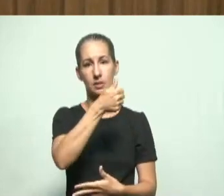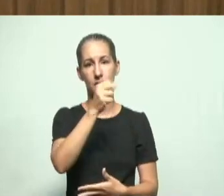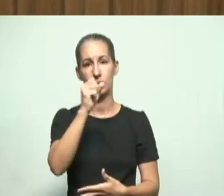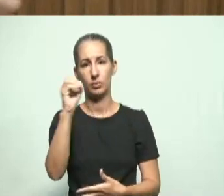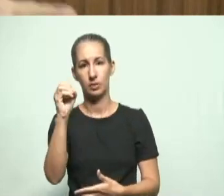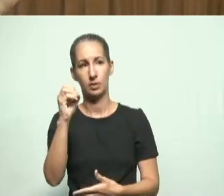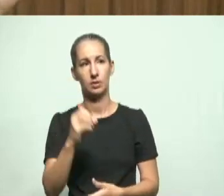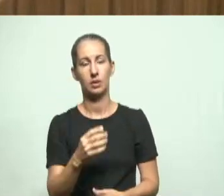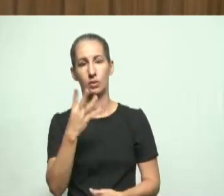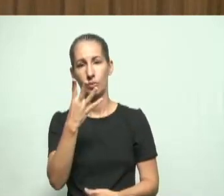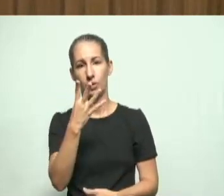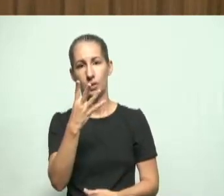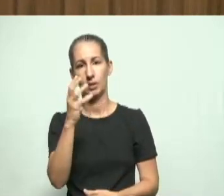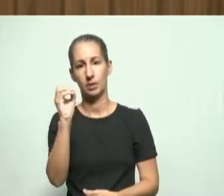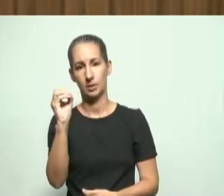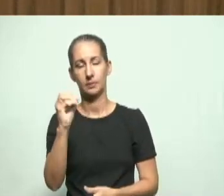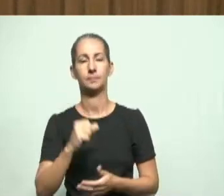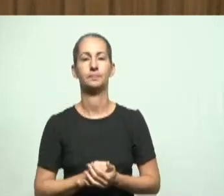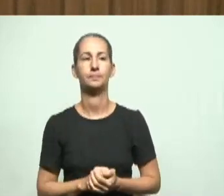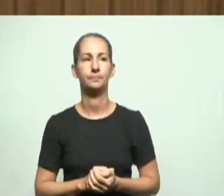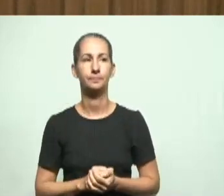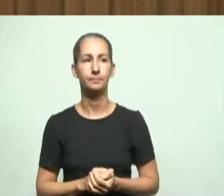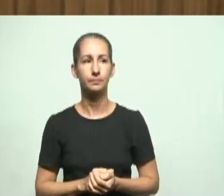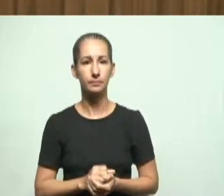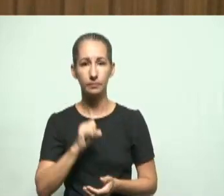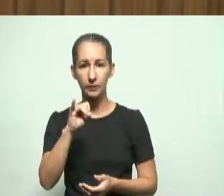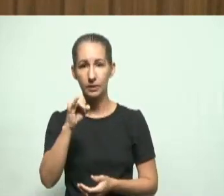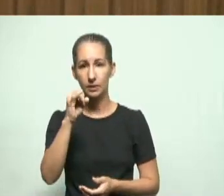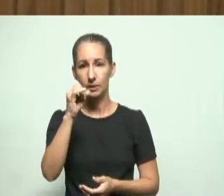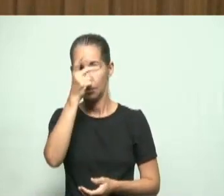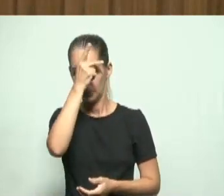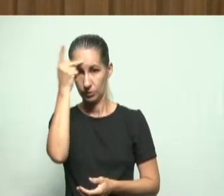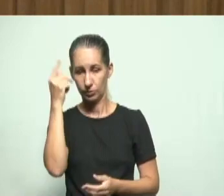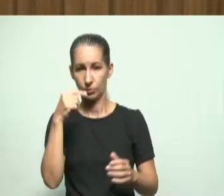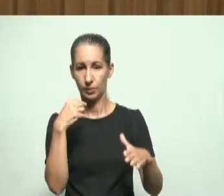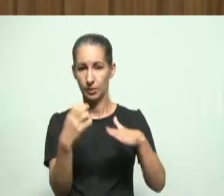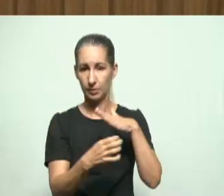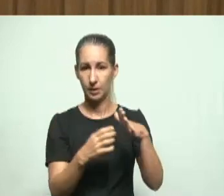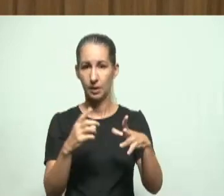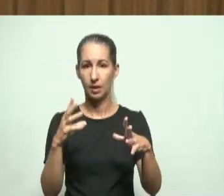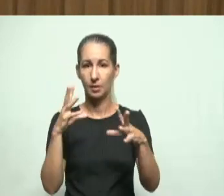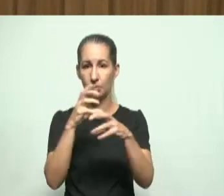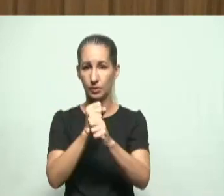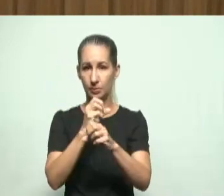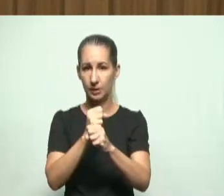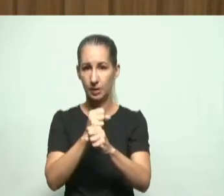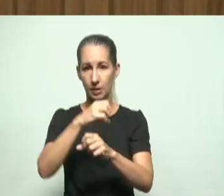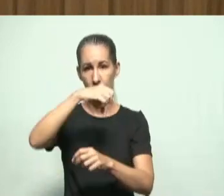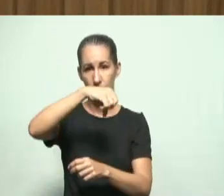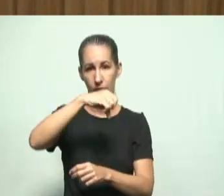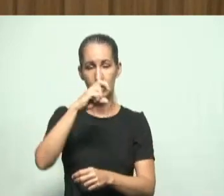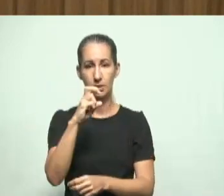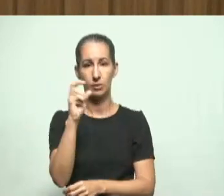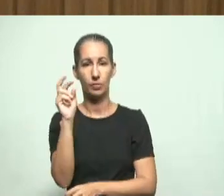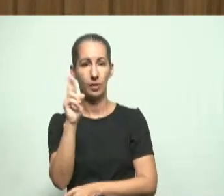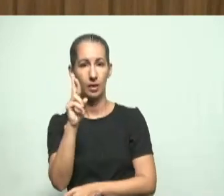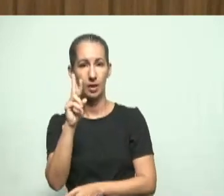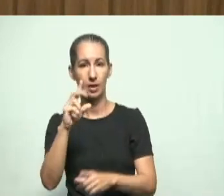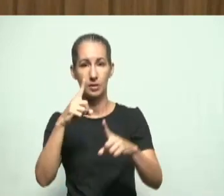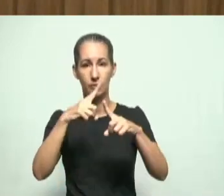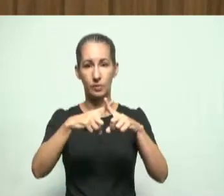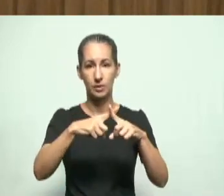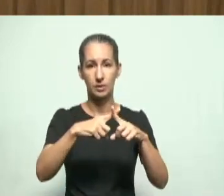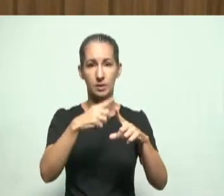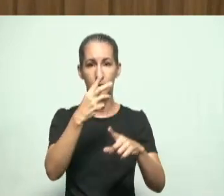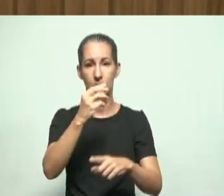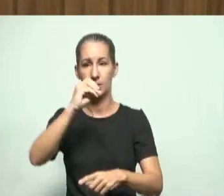40 Vale Transporte dá R$ 180,00. Se o empregador multiplicar esse valor, R$ 95,00, vezes 300